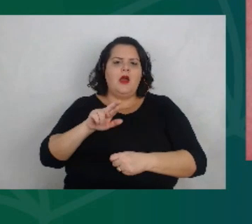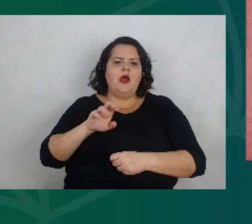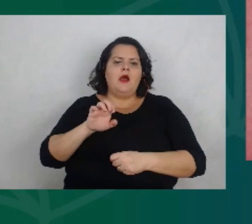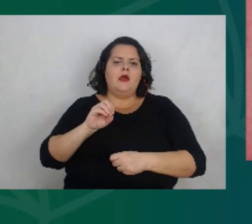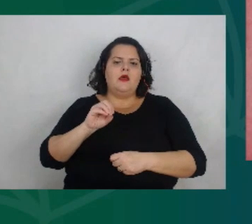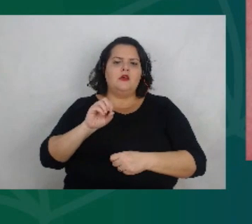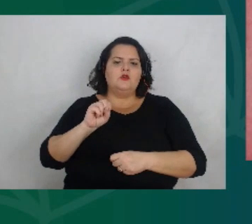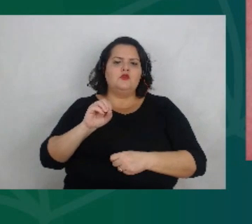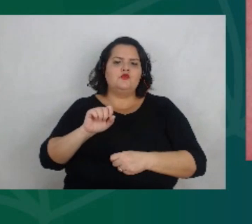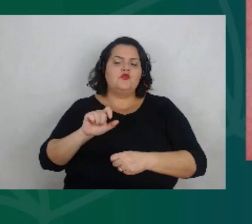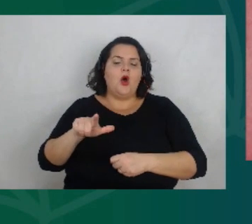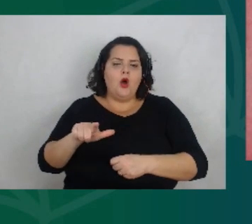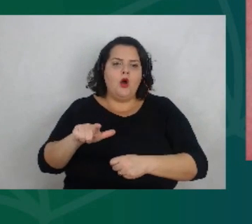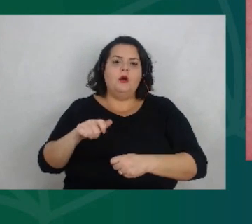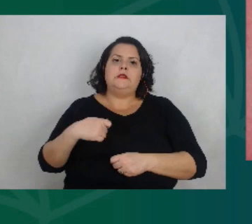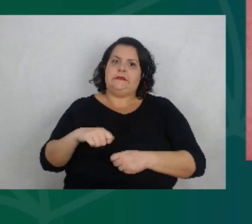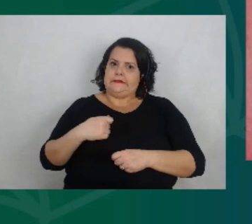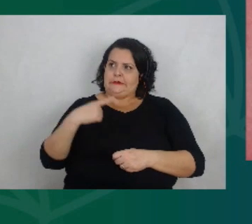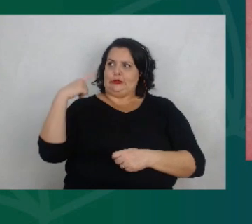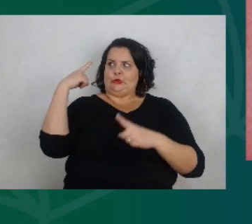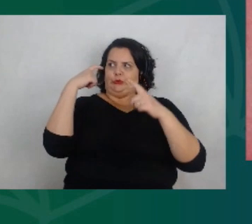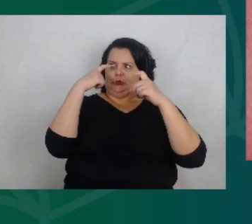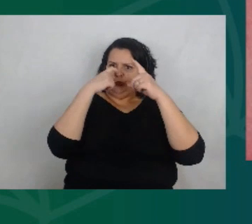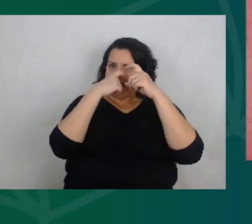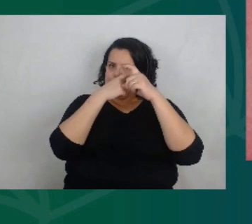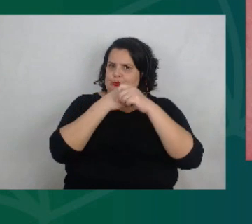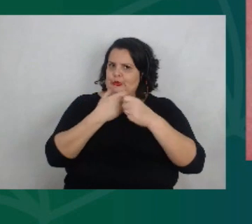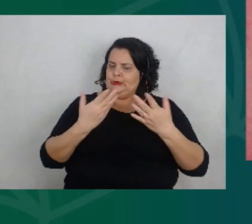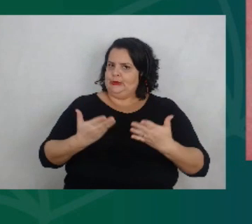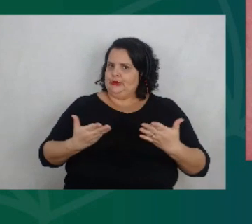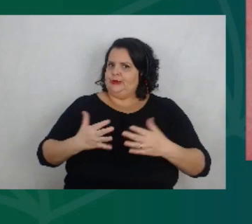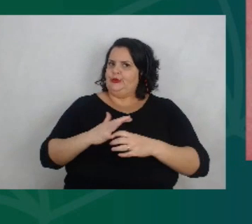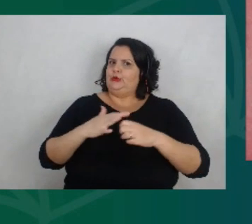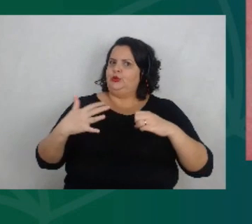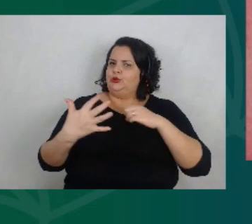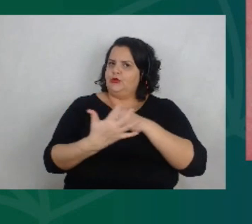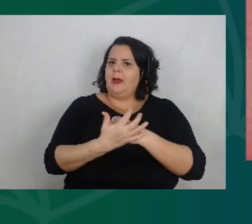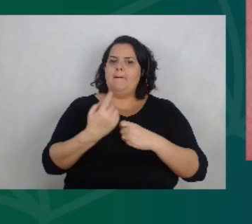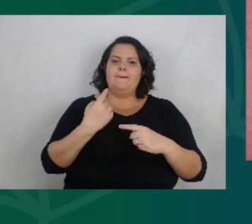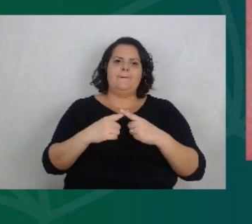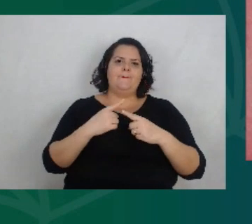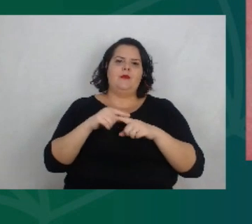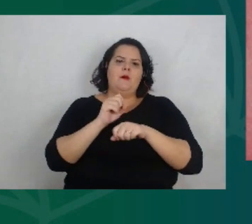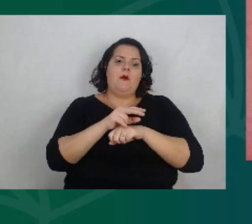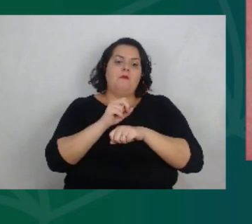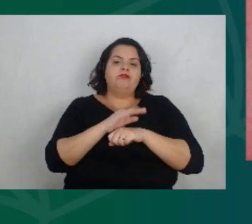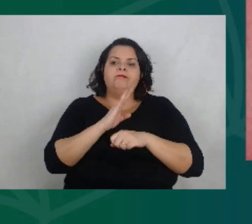temos e tivemos esse desafio perante a pandemia, uma vez que estamos falando de um vírus desconhecido, com